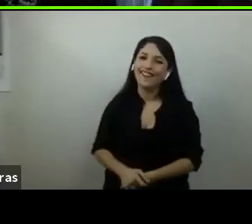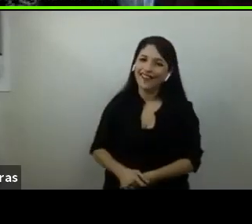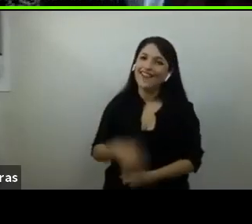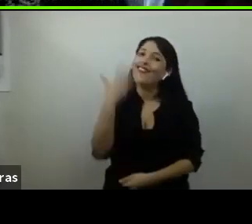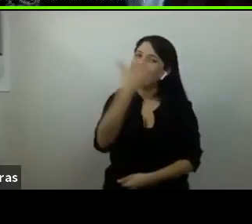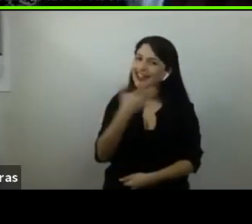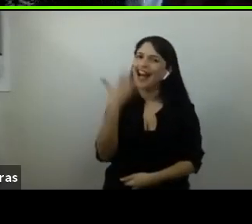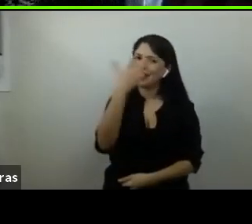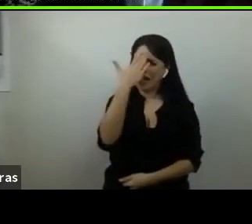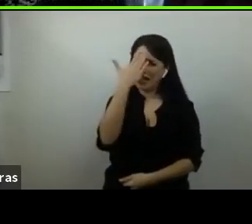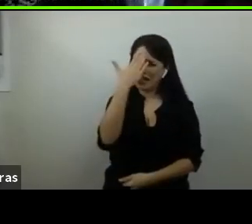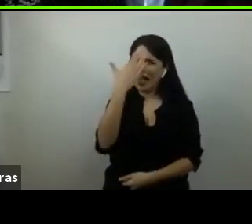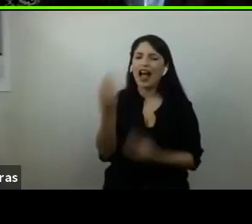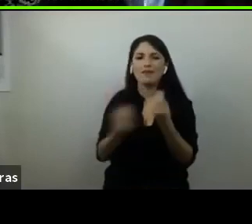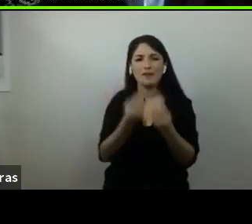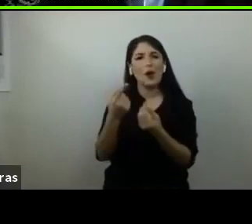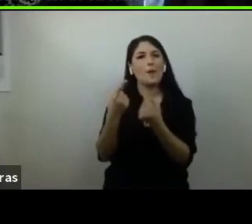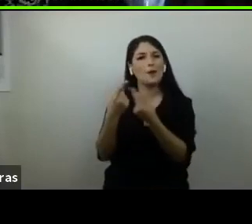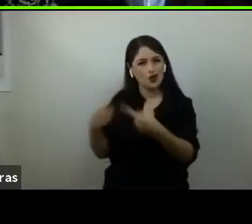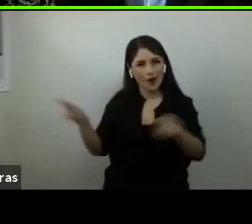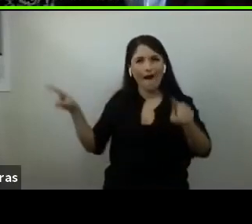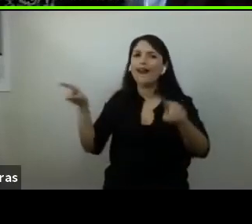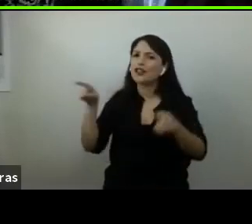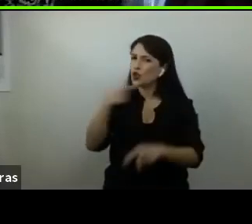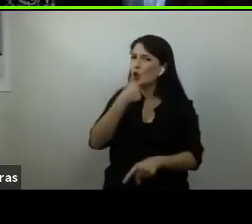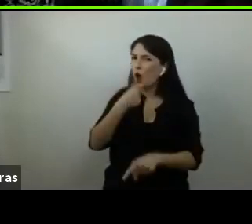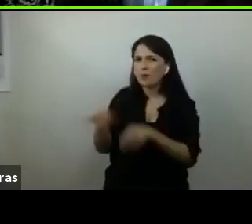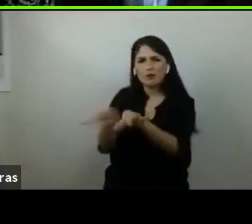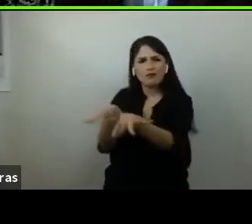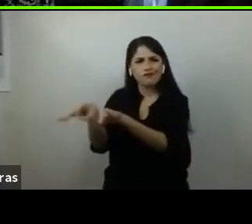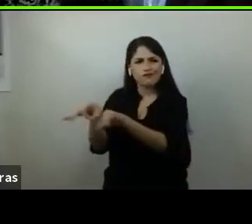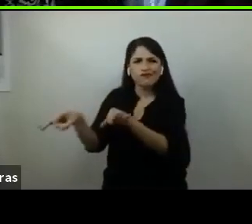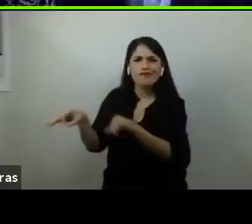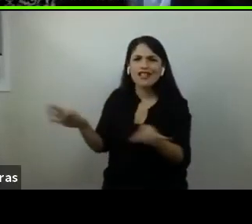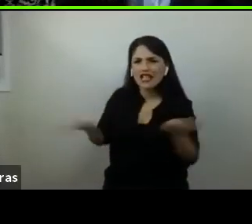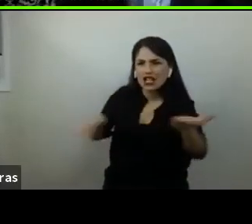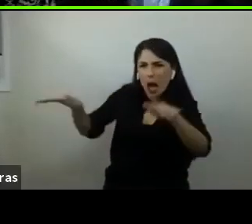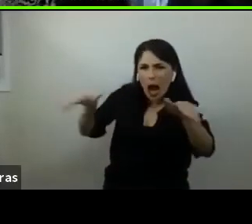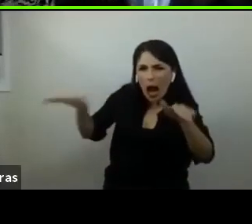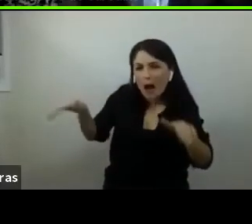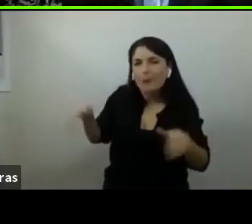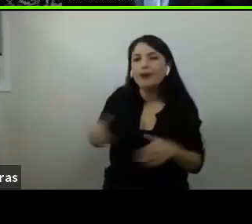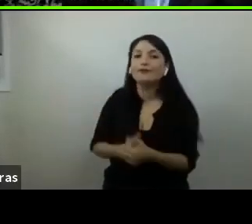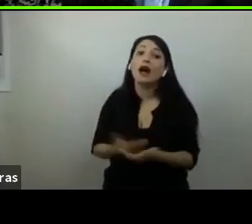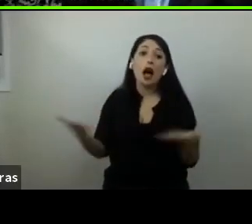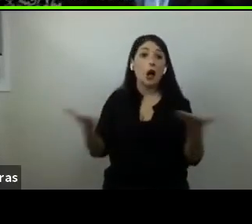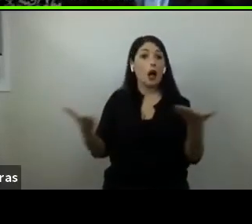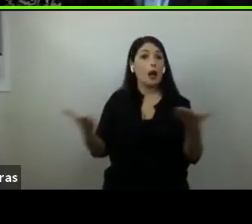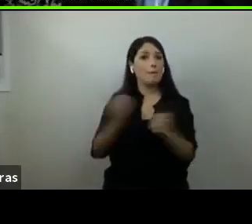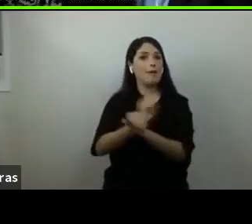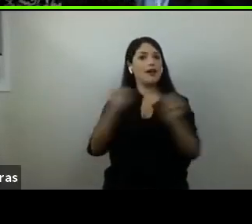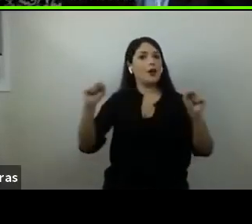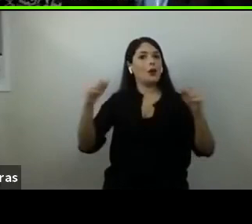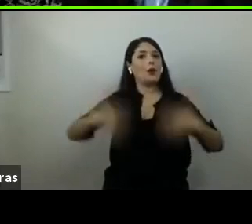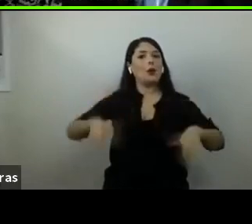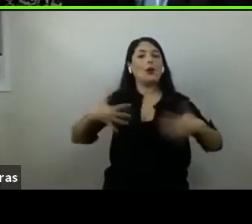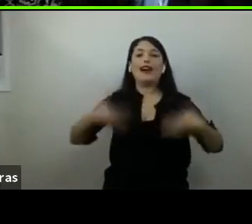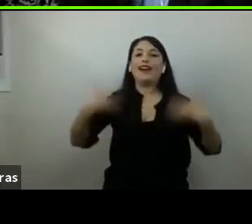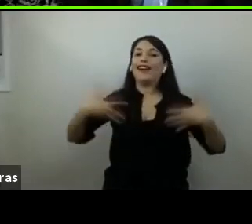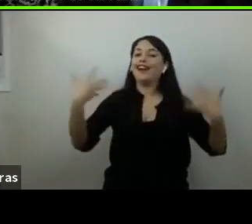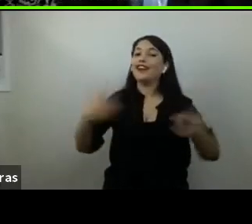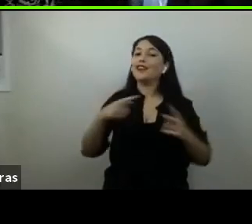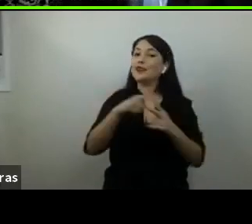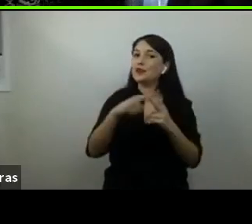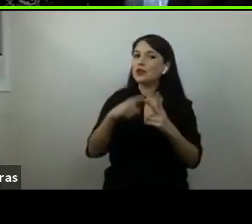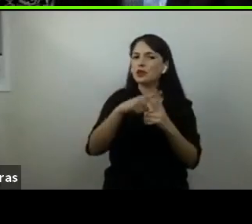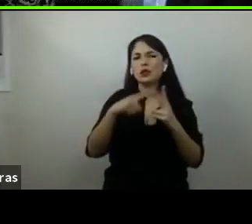a participar dos churrascos que o Fabiano, enfim, organiza. Realmente é uma manhã alegre por a gente estar reunindo, talvez, os dois maiores expoentes da